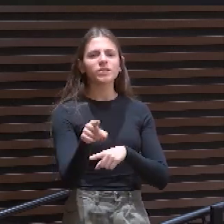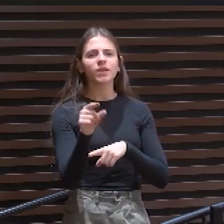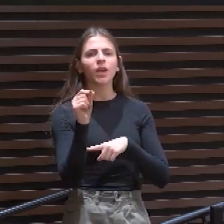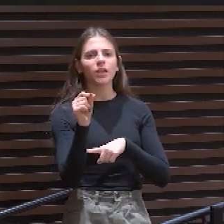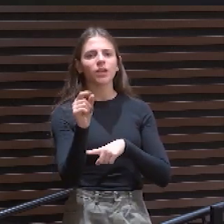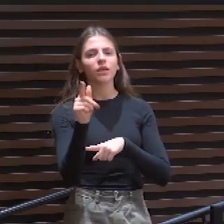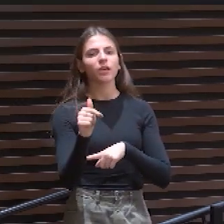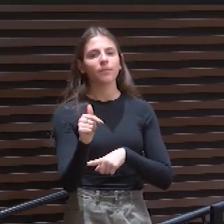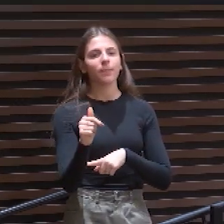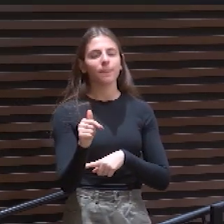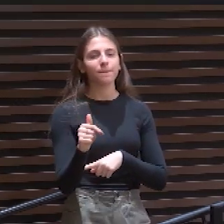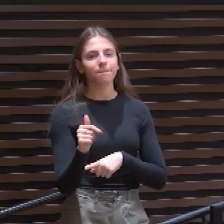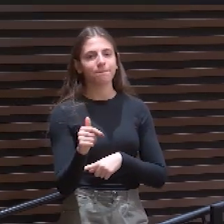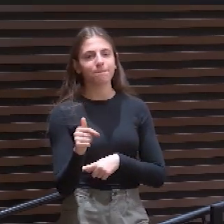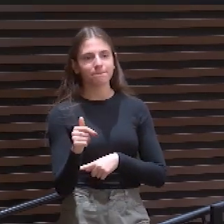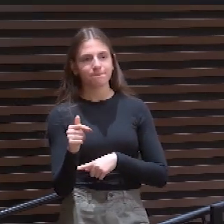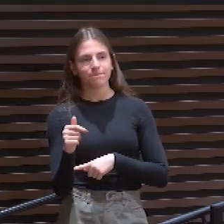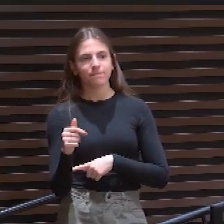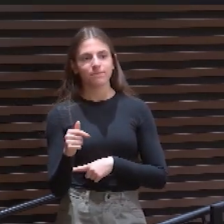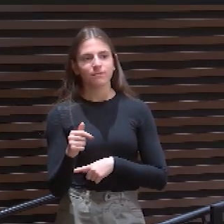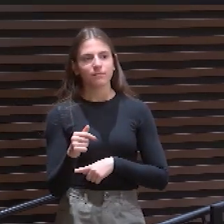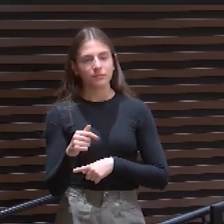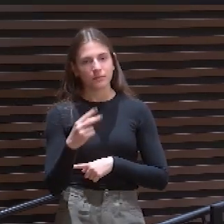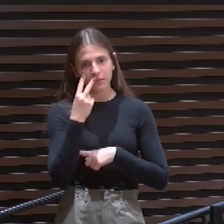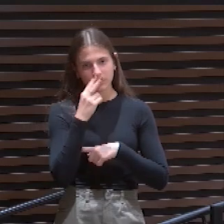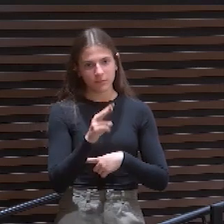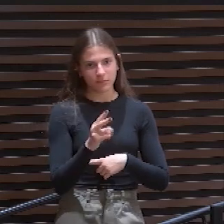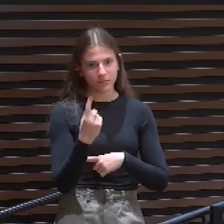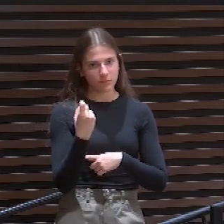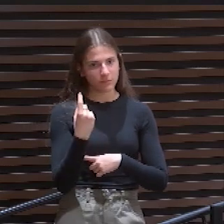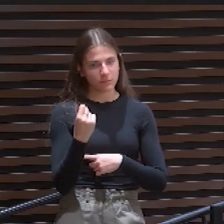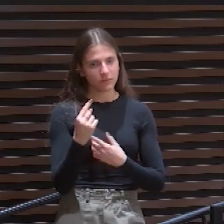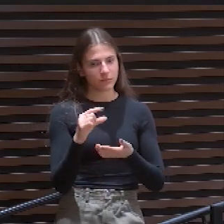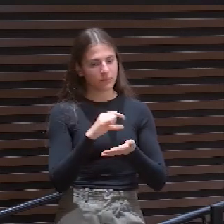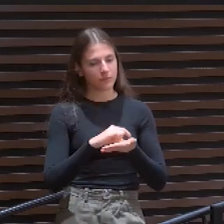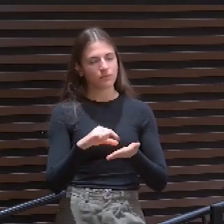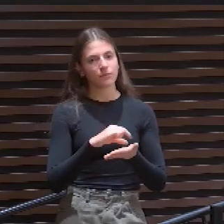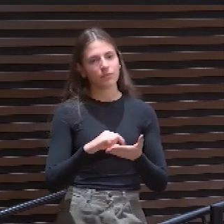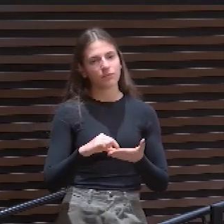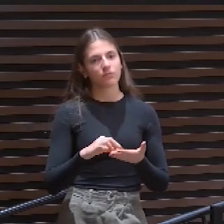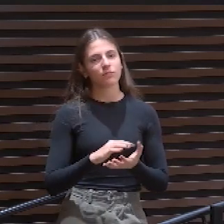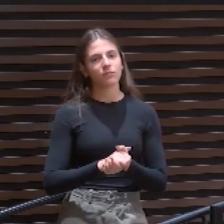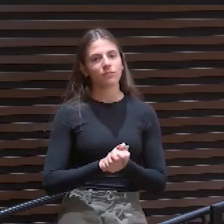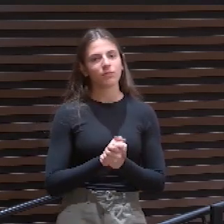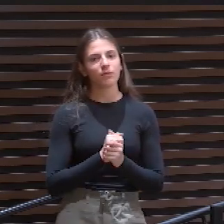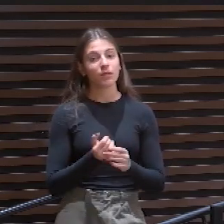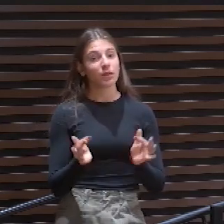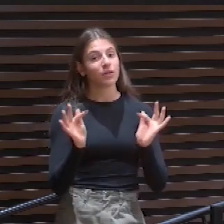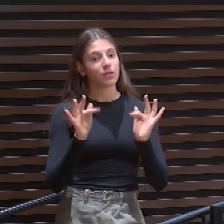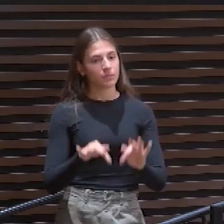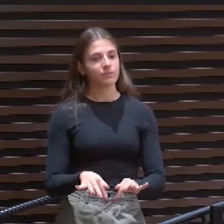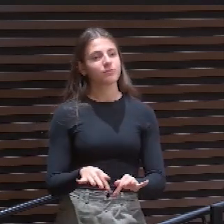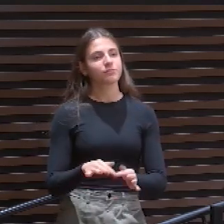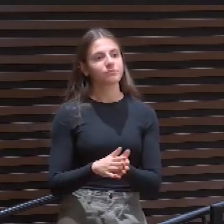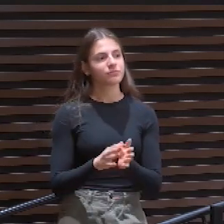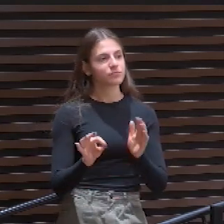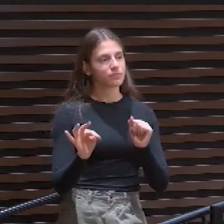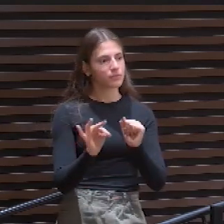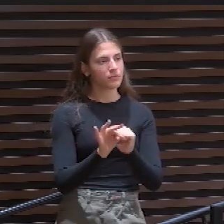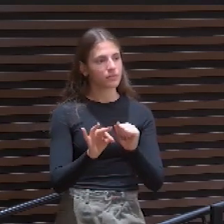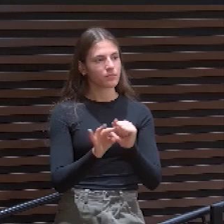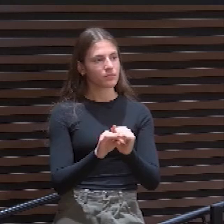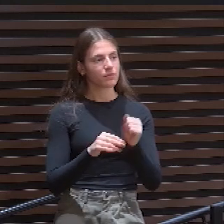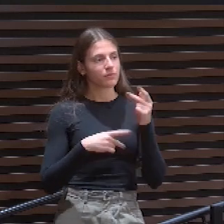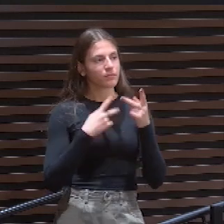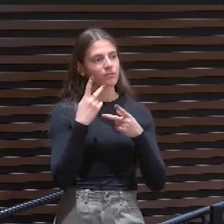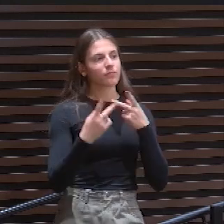seguir aqui com o último parágrafo. Por fim, Tiago termina com